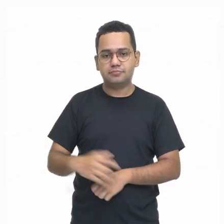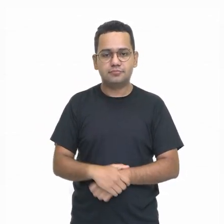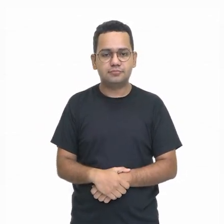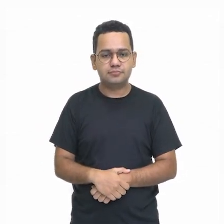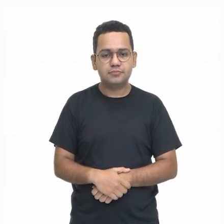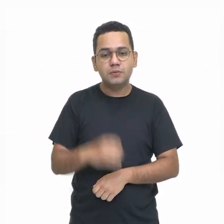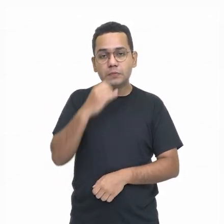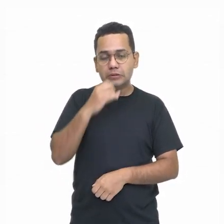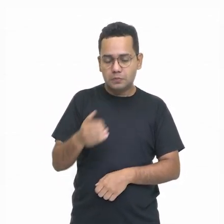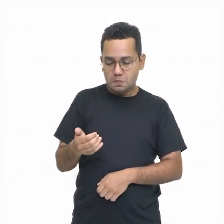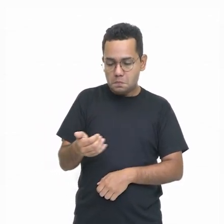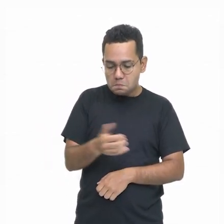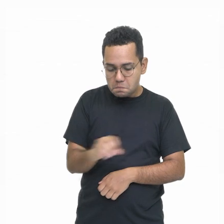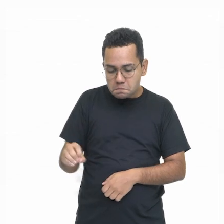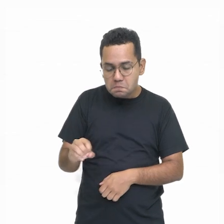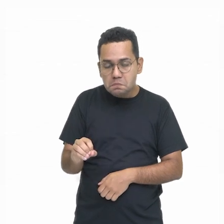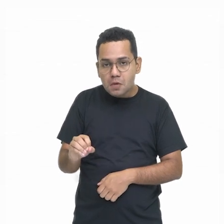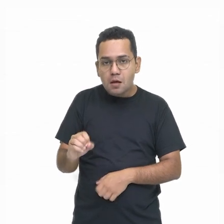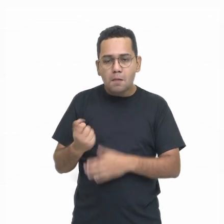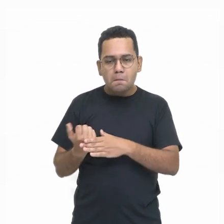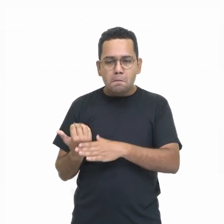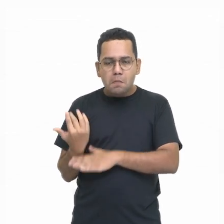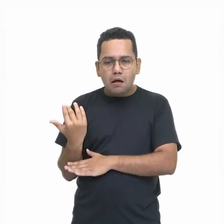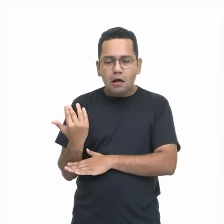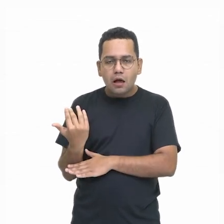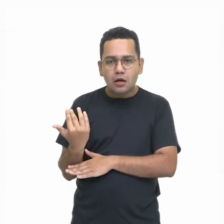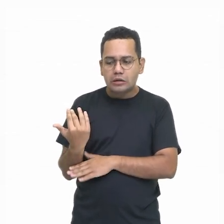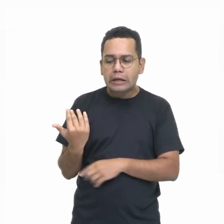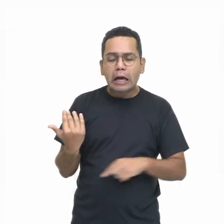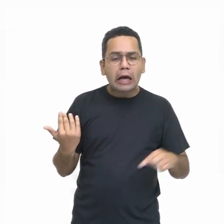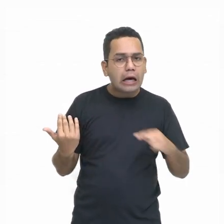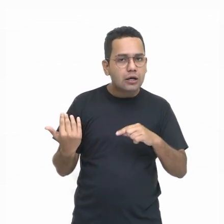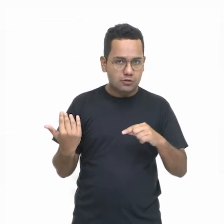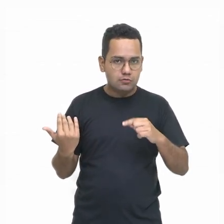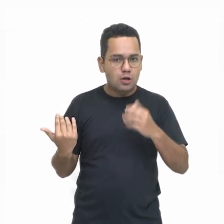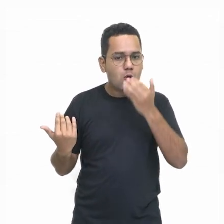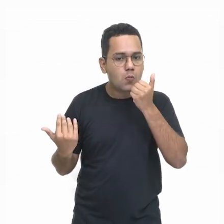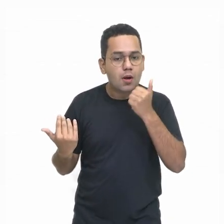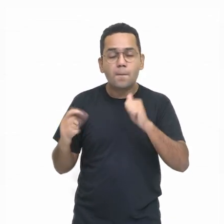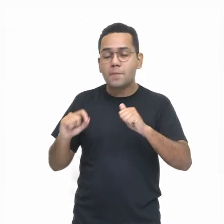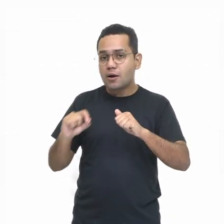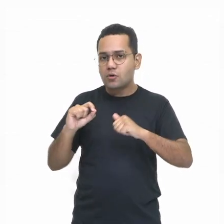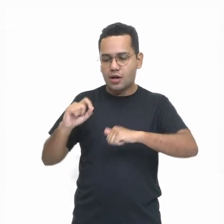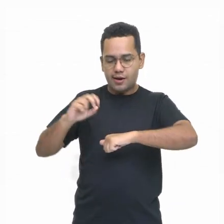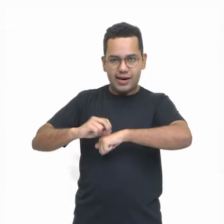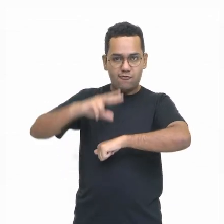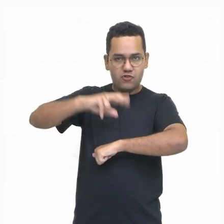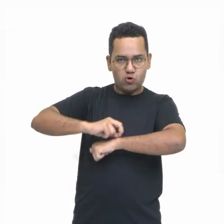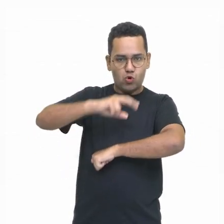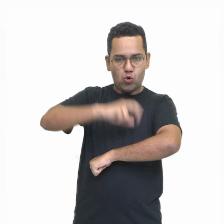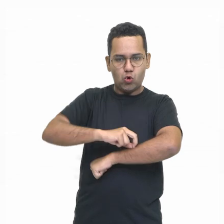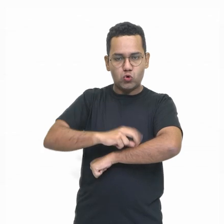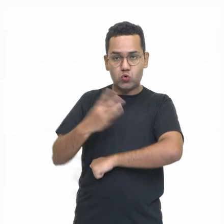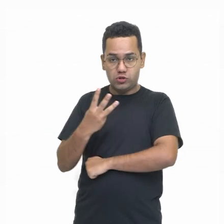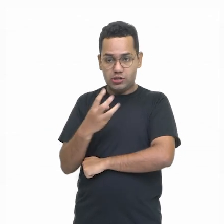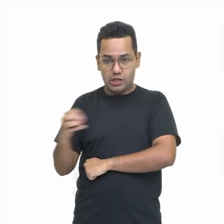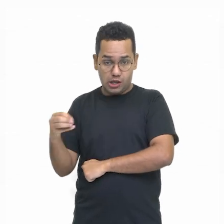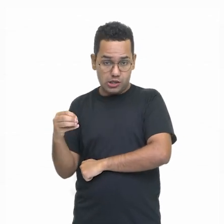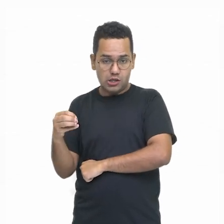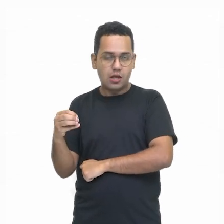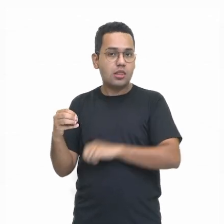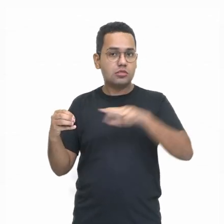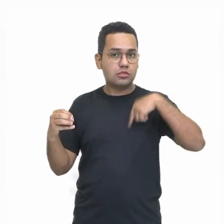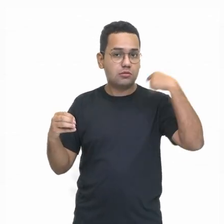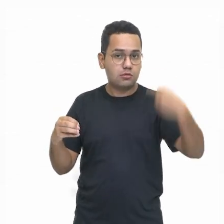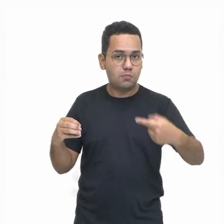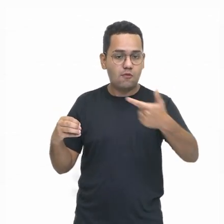1000 plantas vão servir de alimentos para 300 gafanhotos e também estes gafanhotos podem servir de alimentos para